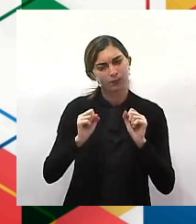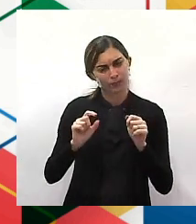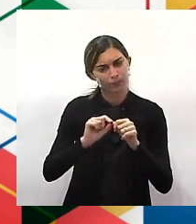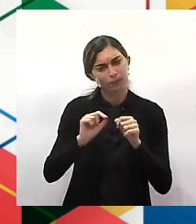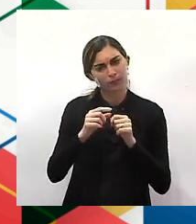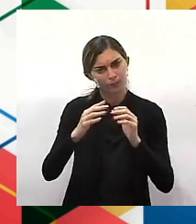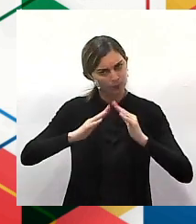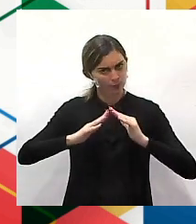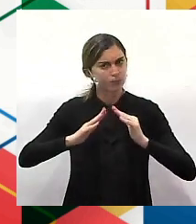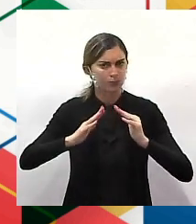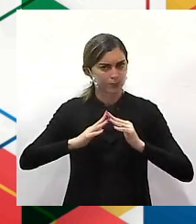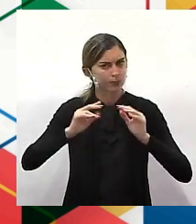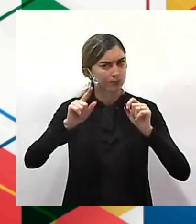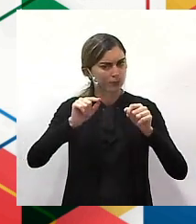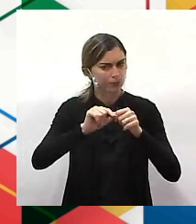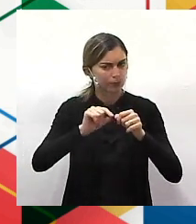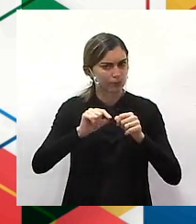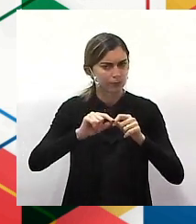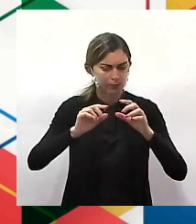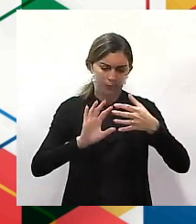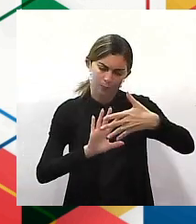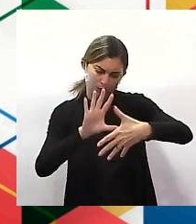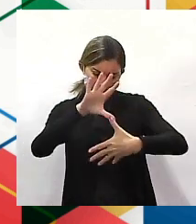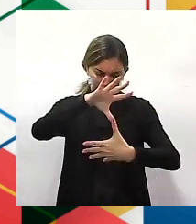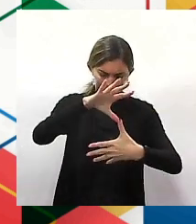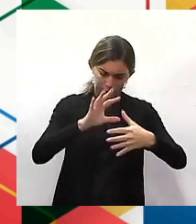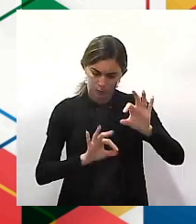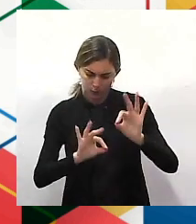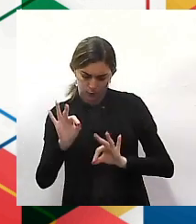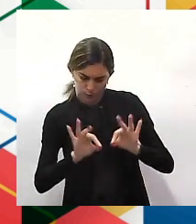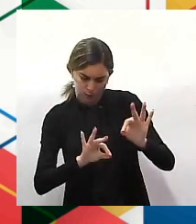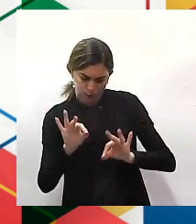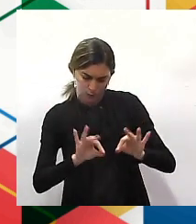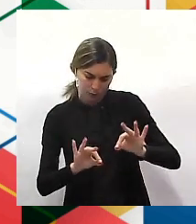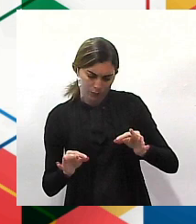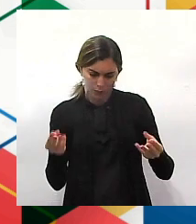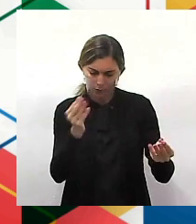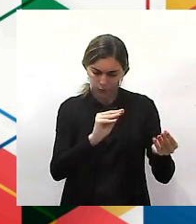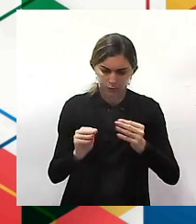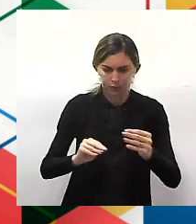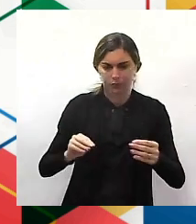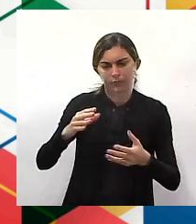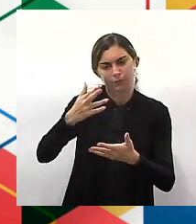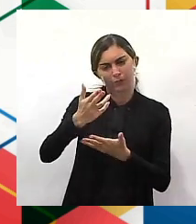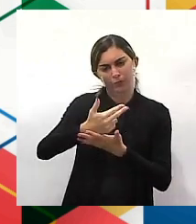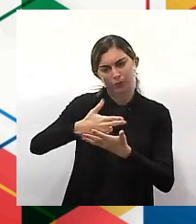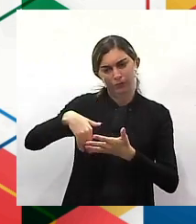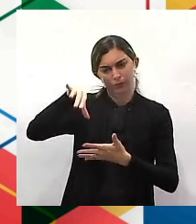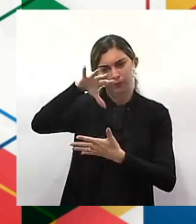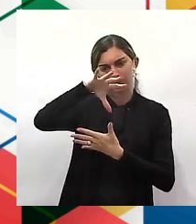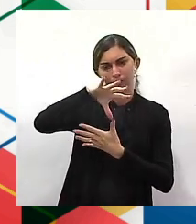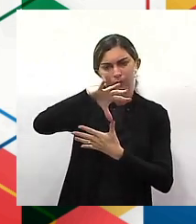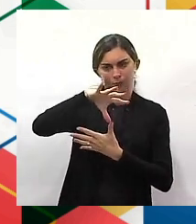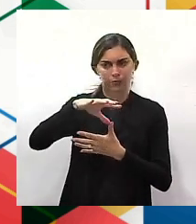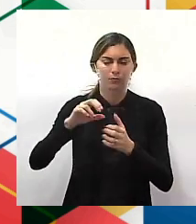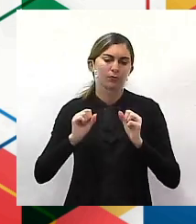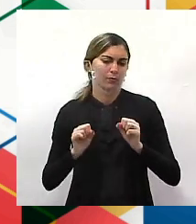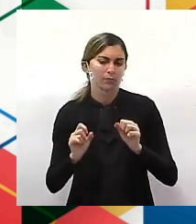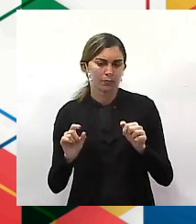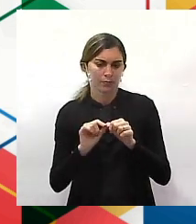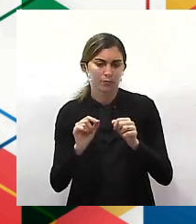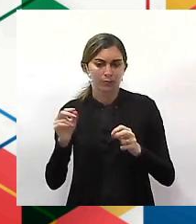isso em casa, tá? Você pode fazer um esboço da figura, colocando esses pontos no plano cartesiano,